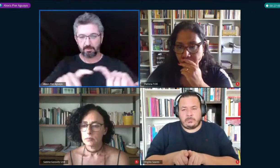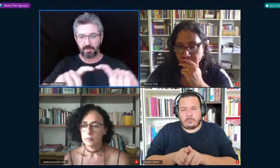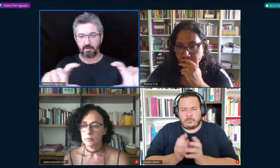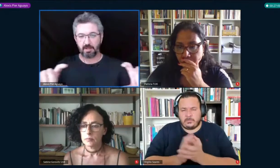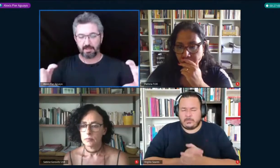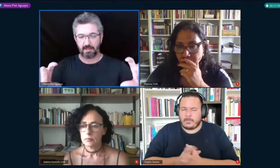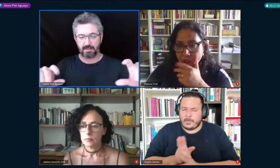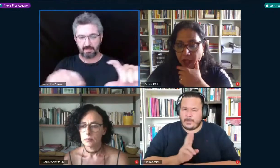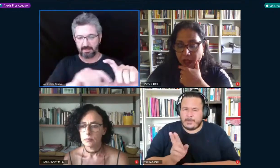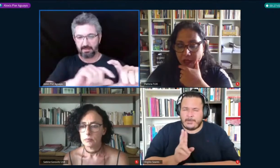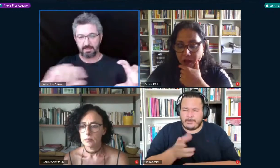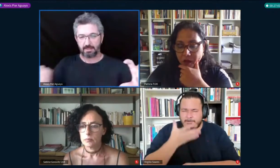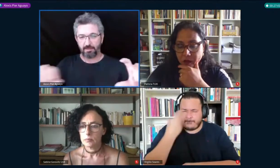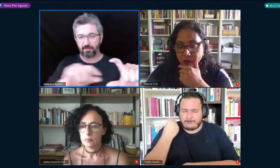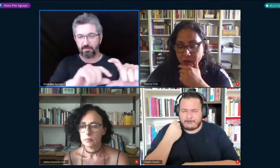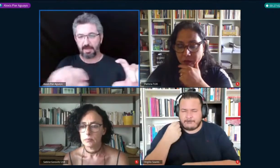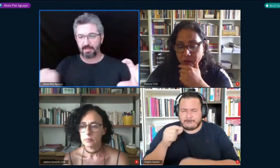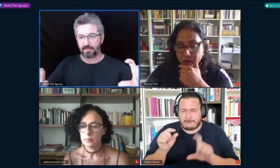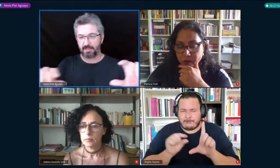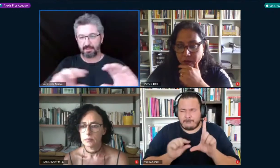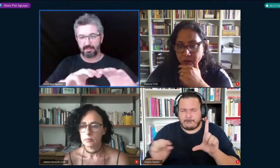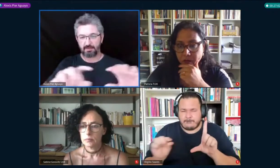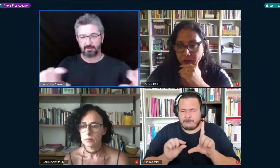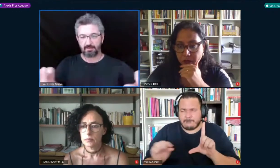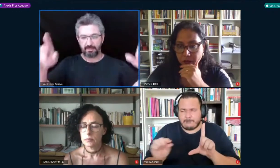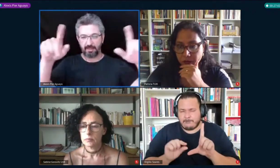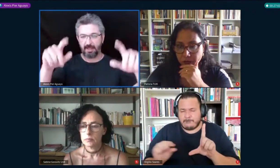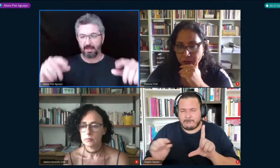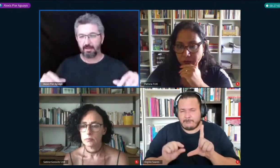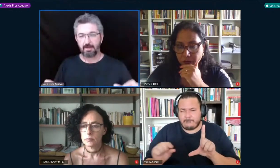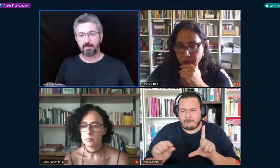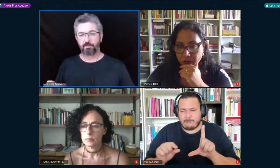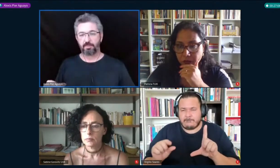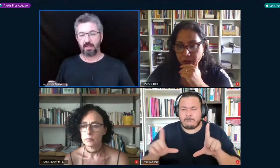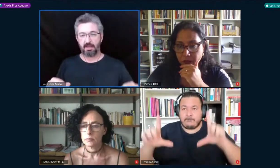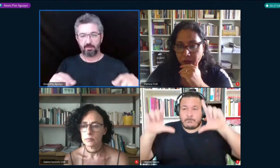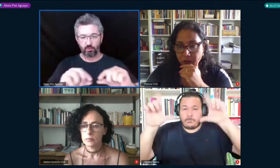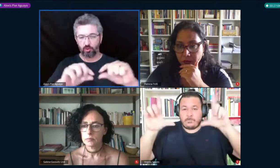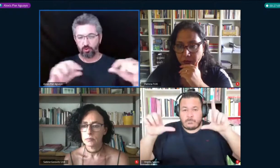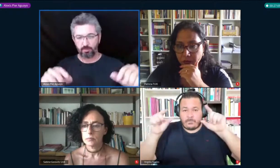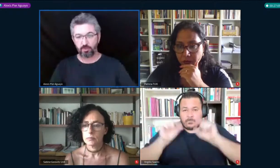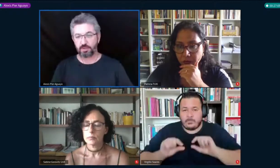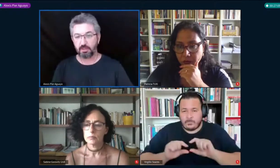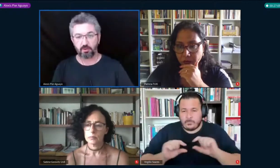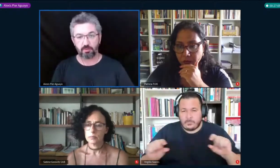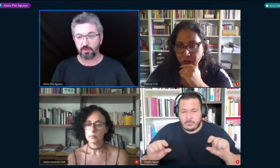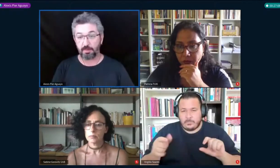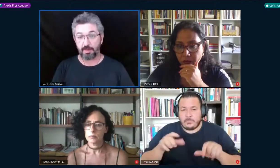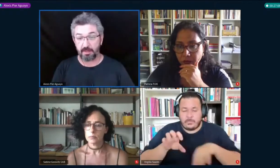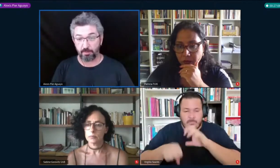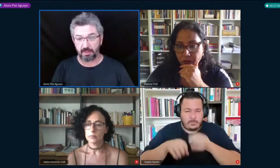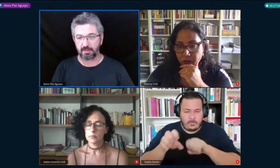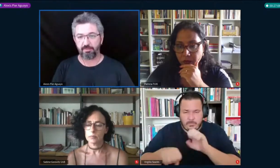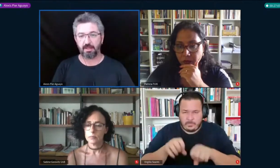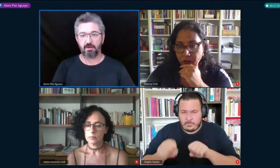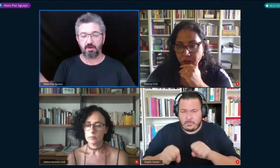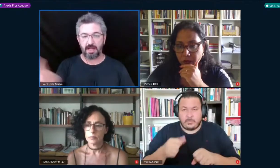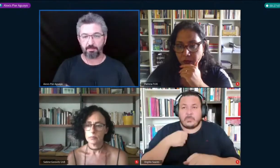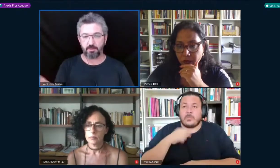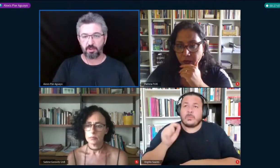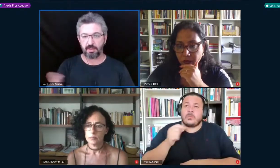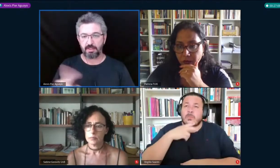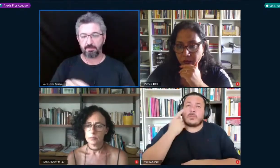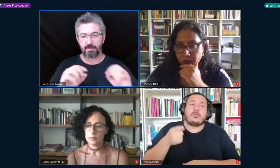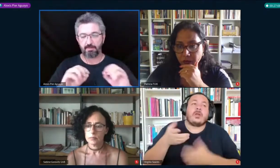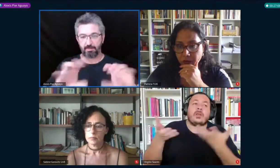eu esqueci o nome agora, aquelas letrinhas que ficam embaixo da tela, o nome, buscando o nome do deputado. Quem é que o deputado está falando